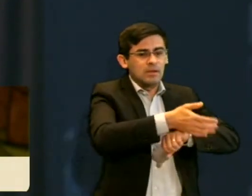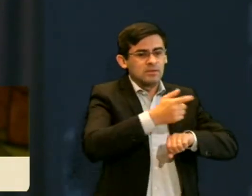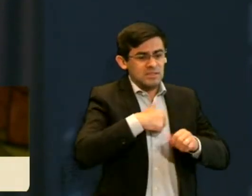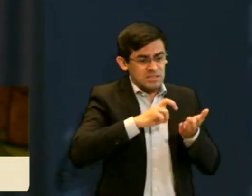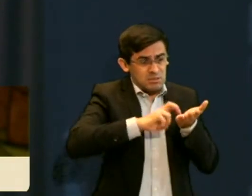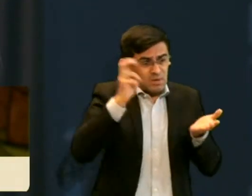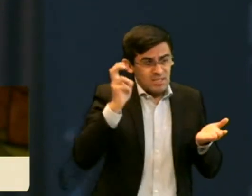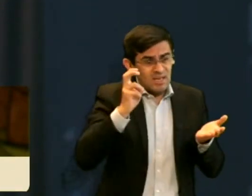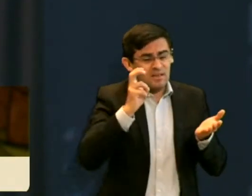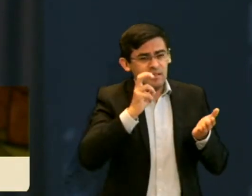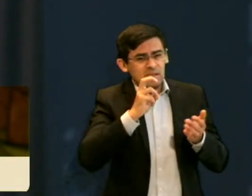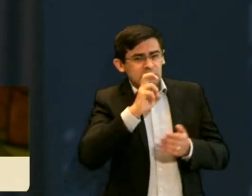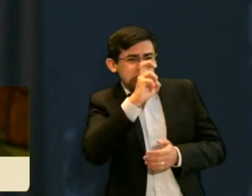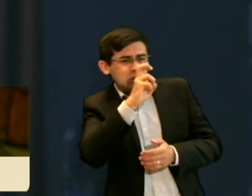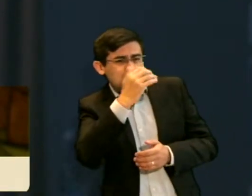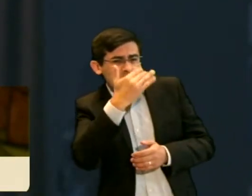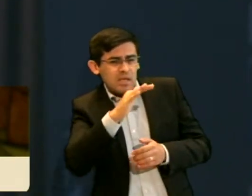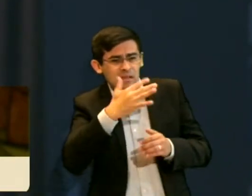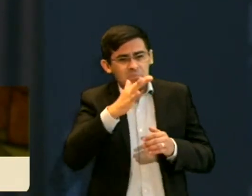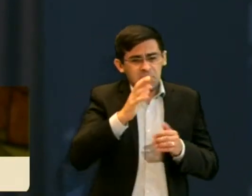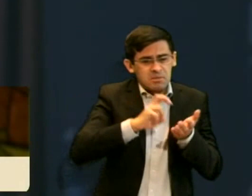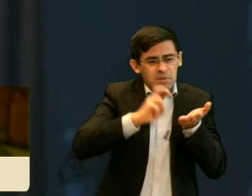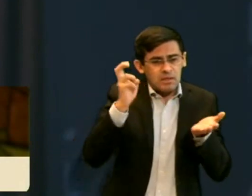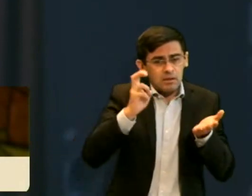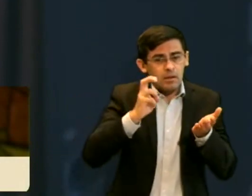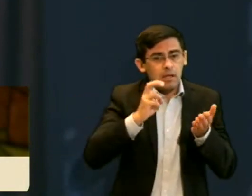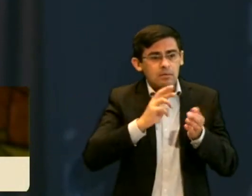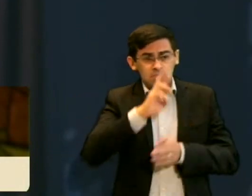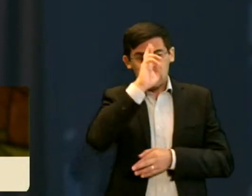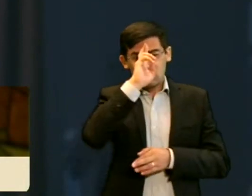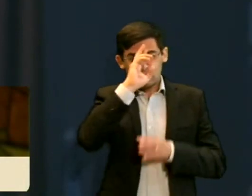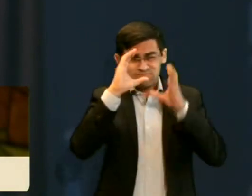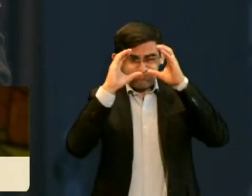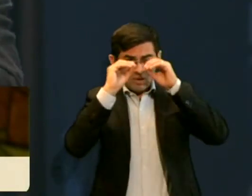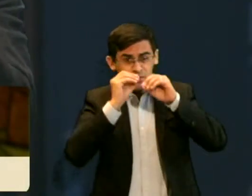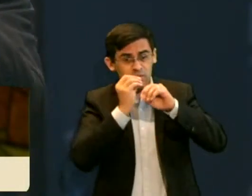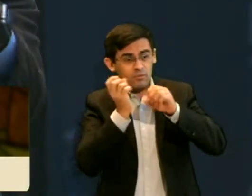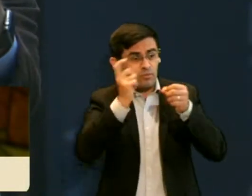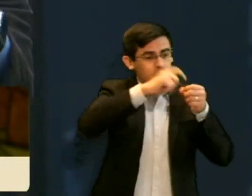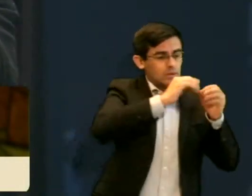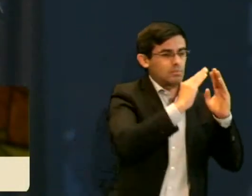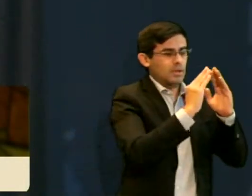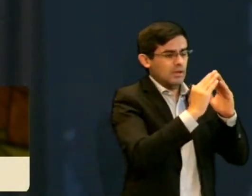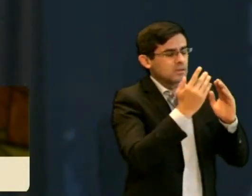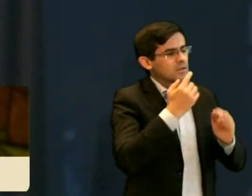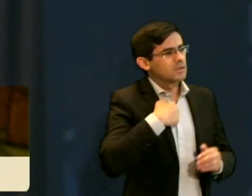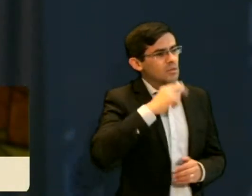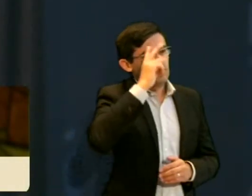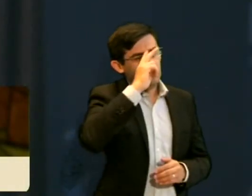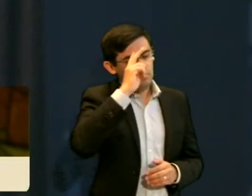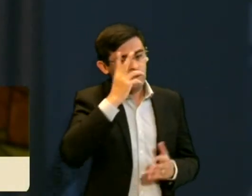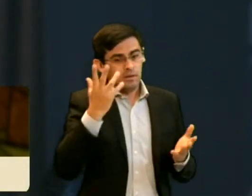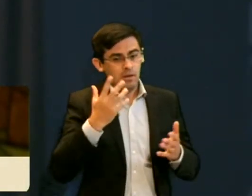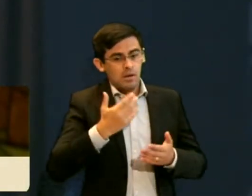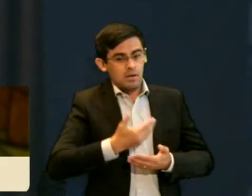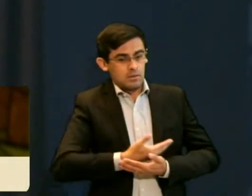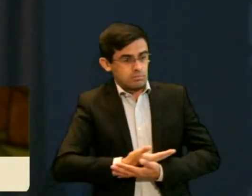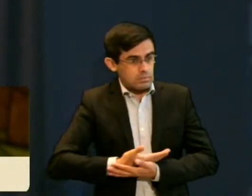acordado cedo, 5 e pouco da manhã, e era meia-noite, estava voltando para casa. E eu lembro que a gente colocou as